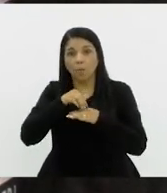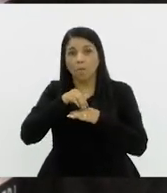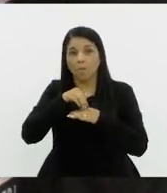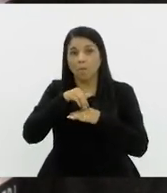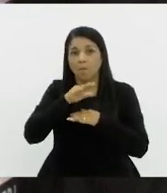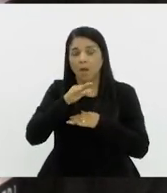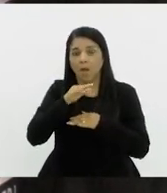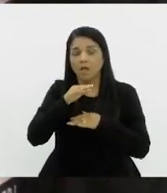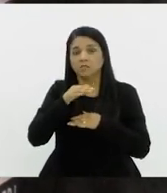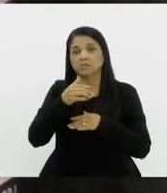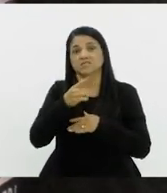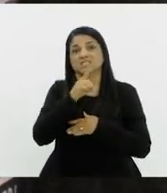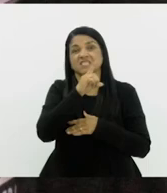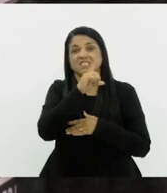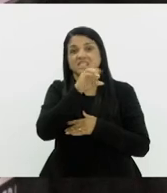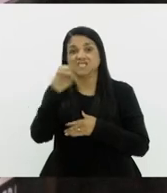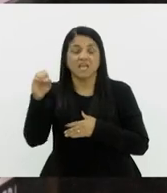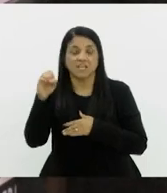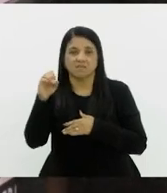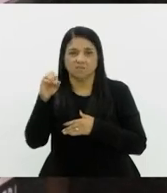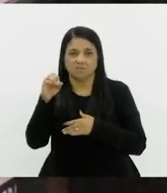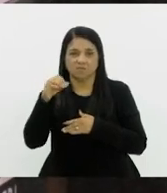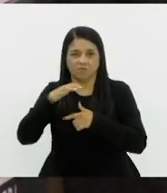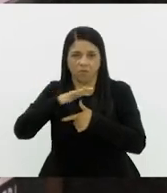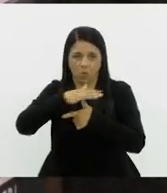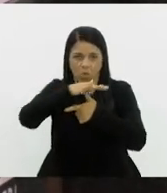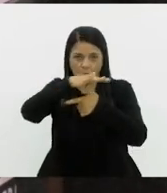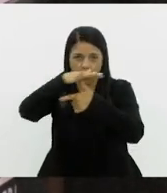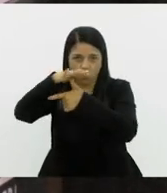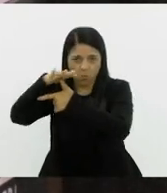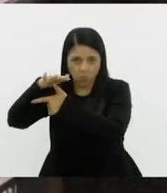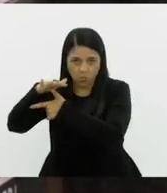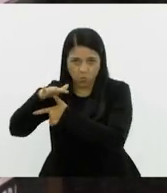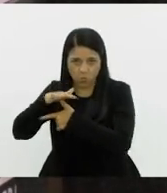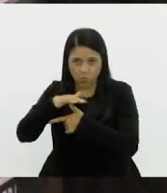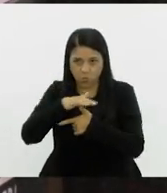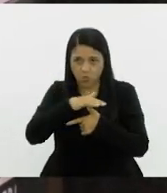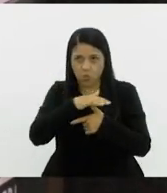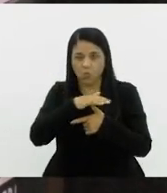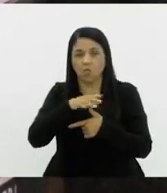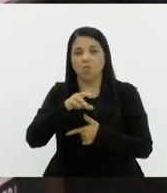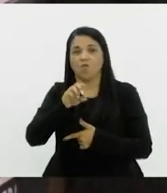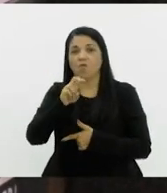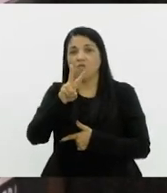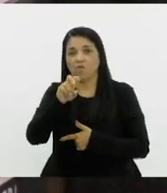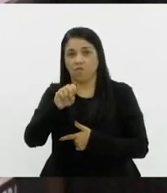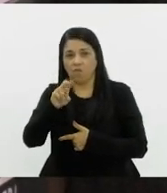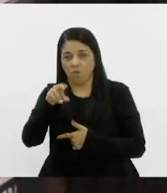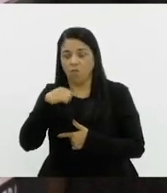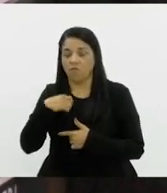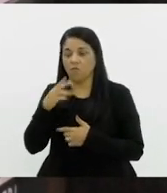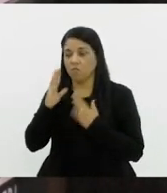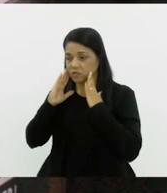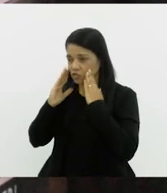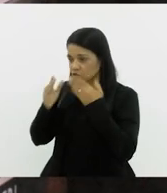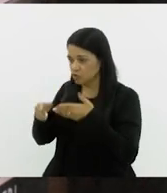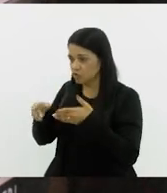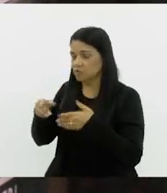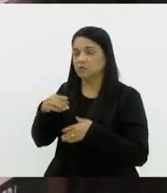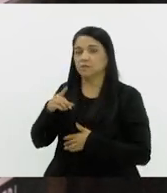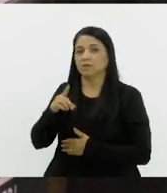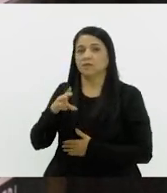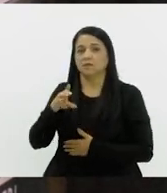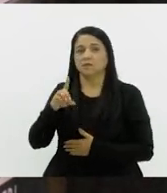centena de voos. Então, eu estou trazendo aqui o DCE e a ANAC, que é para quem eu vou me dirigir nesse primeiro momento que eu vou